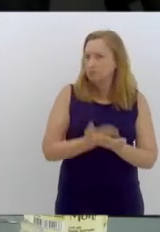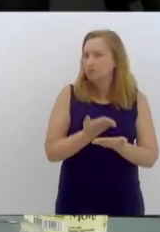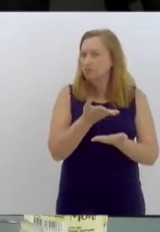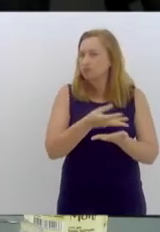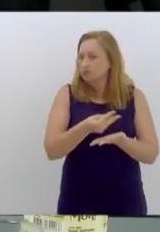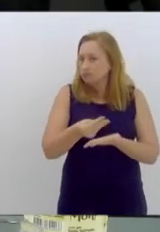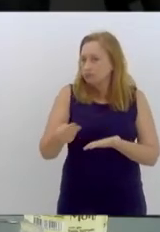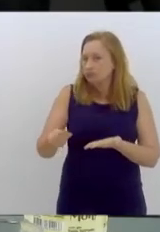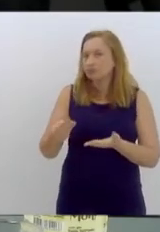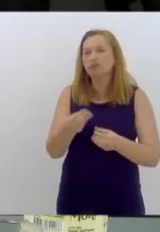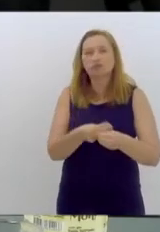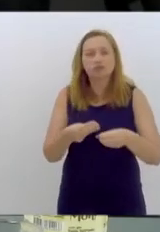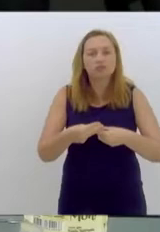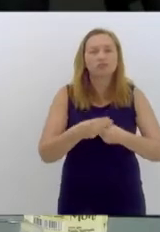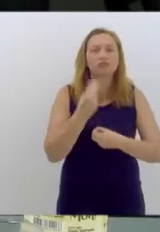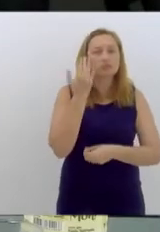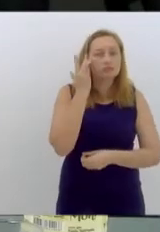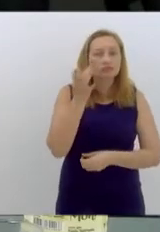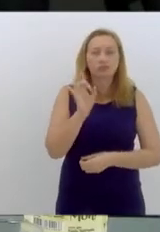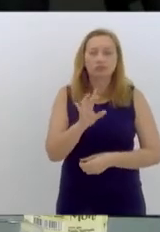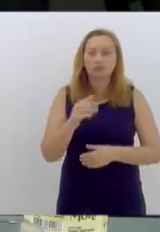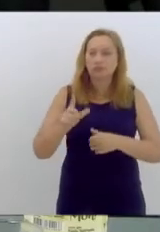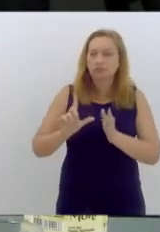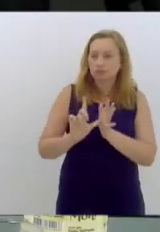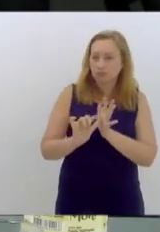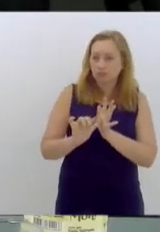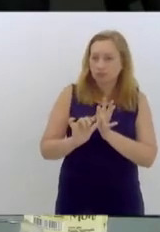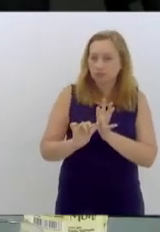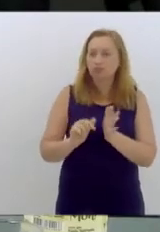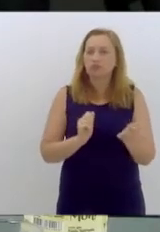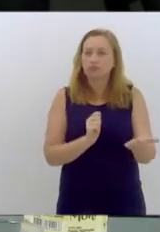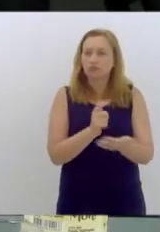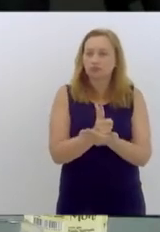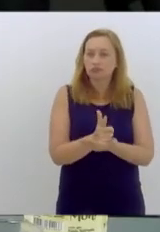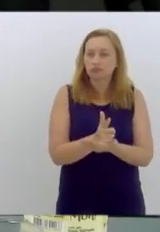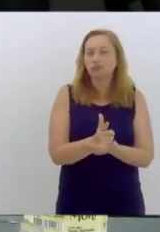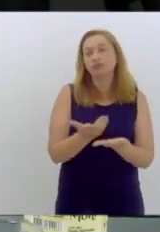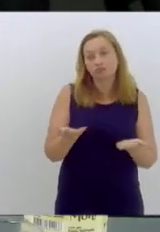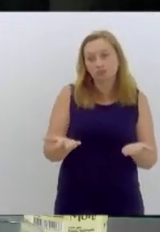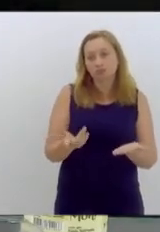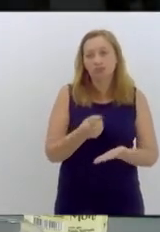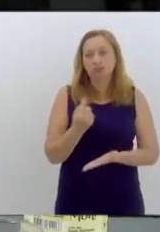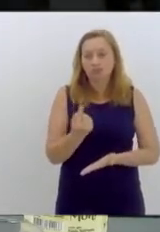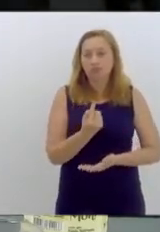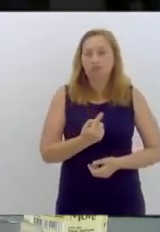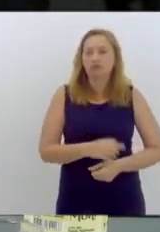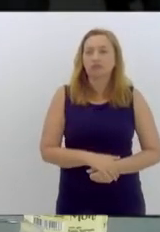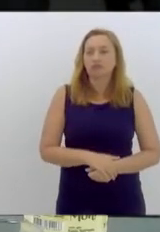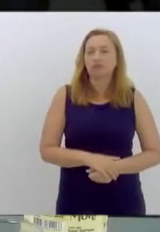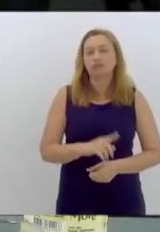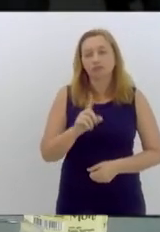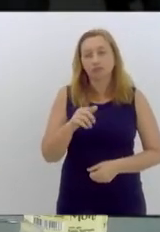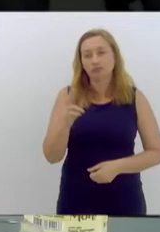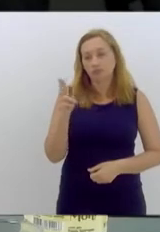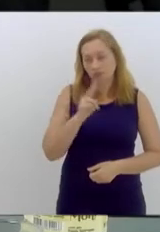pelos municípios e acho que isso só vai atrasar o pagamento desse retroativo para nós, que é urgente e que já há